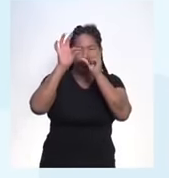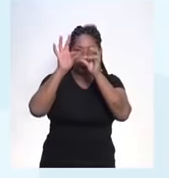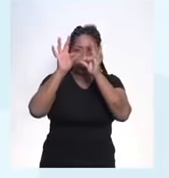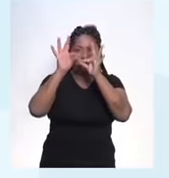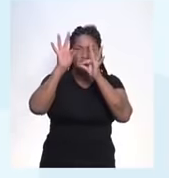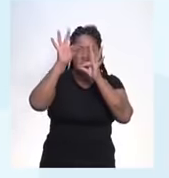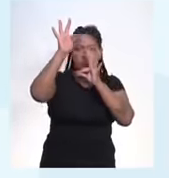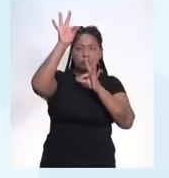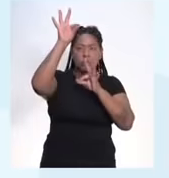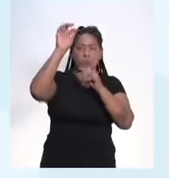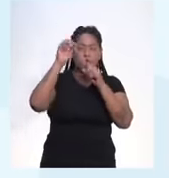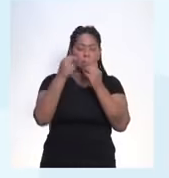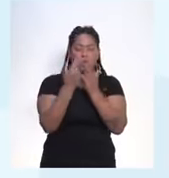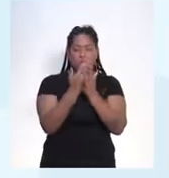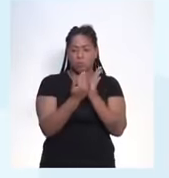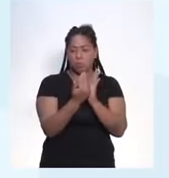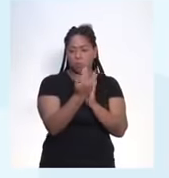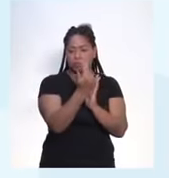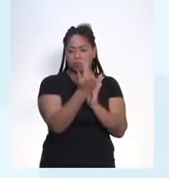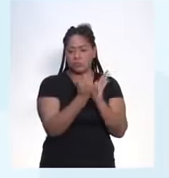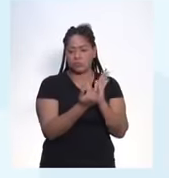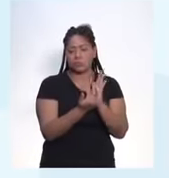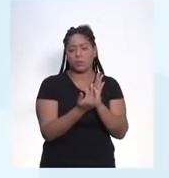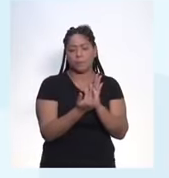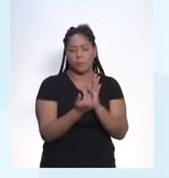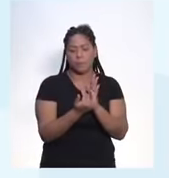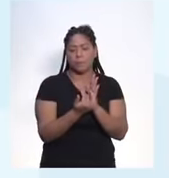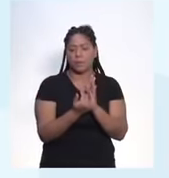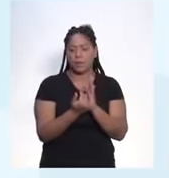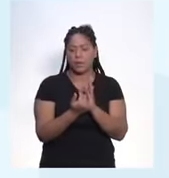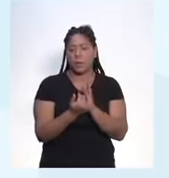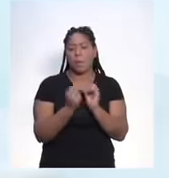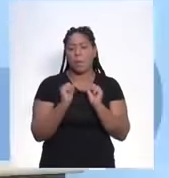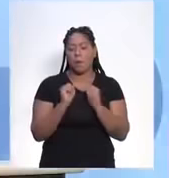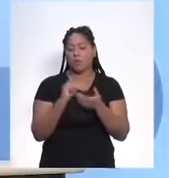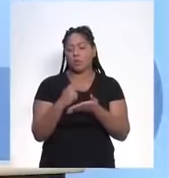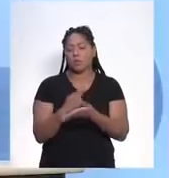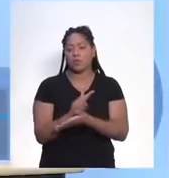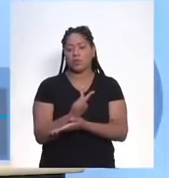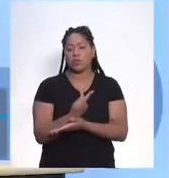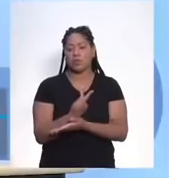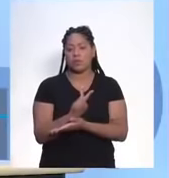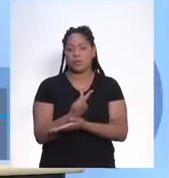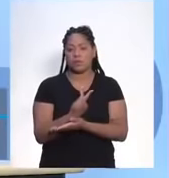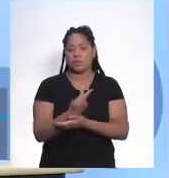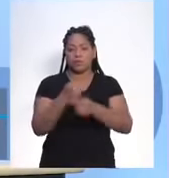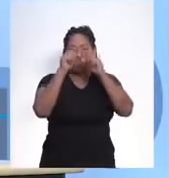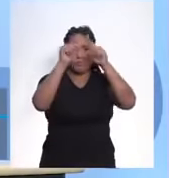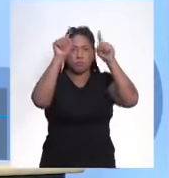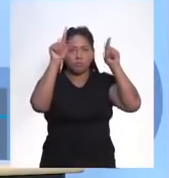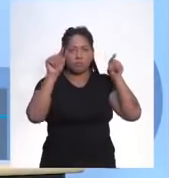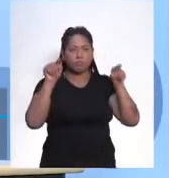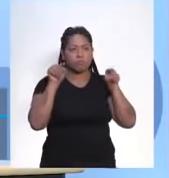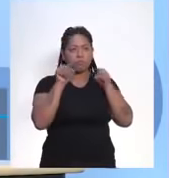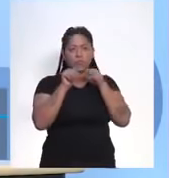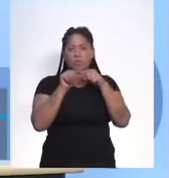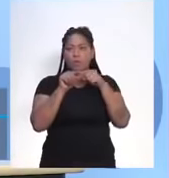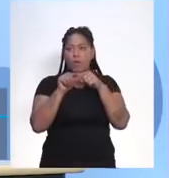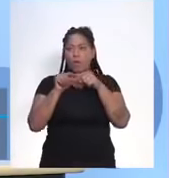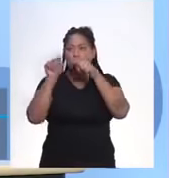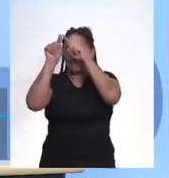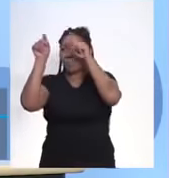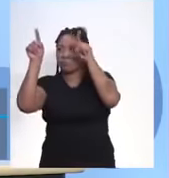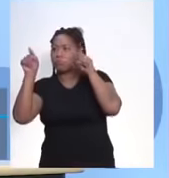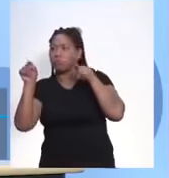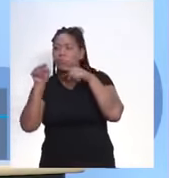configurar Toda também né isso não impede né Isso mesmo só uma figura B com as mesmas dimensões vezes os pontos não teria